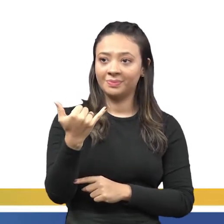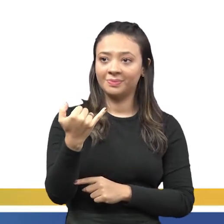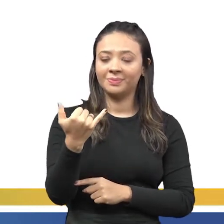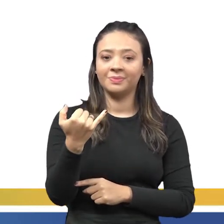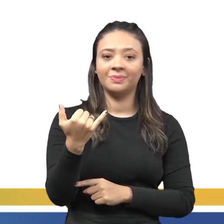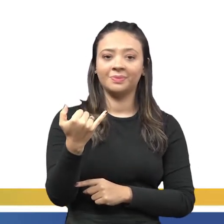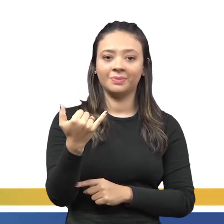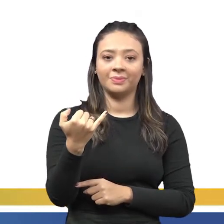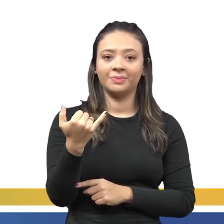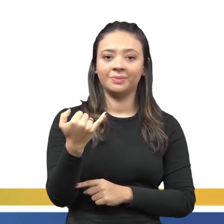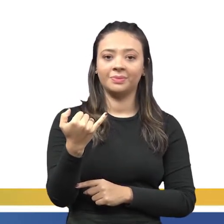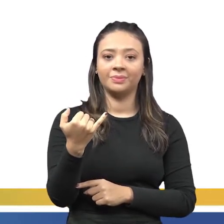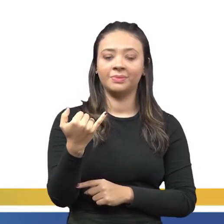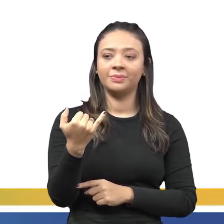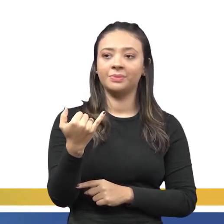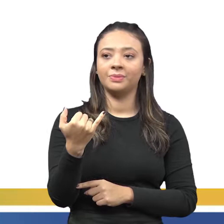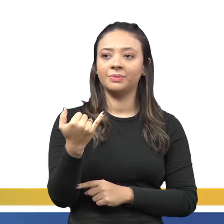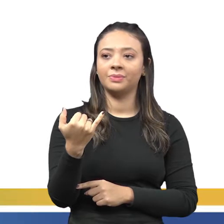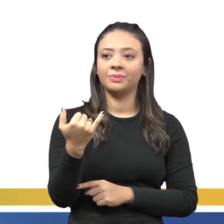Pen,